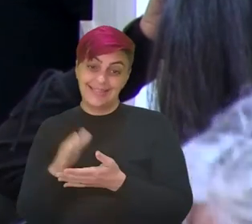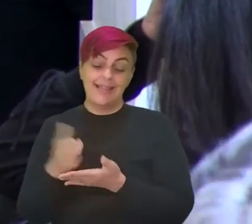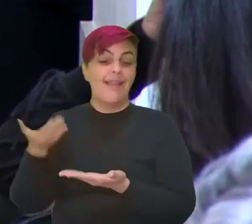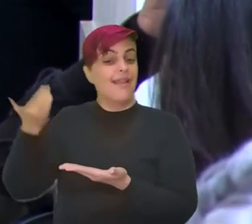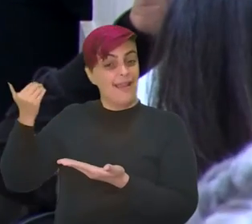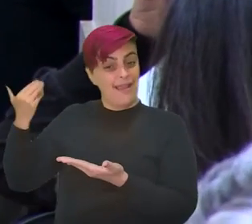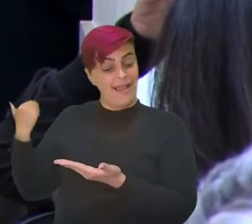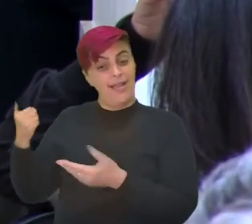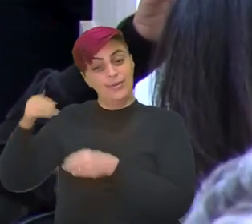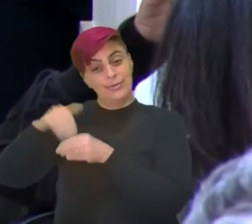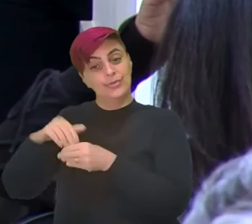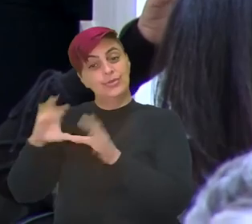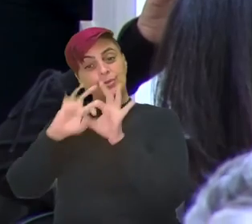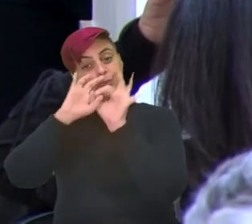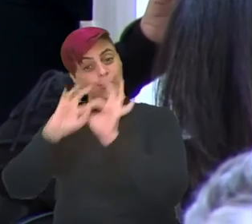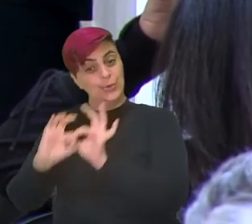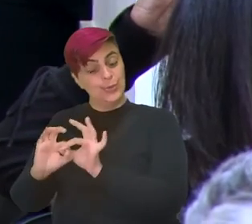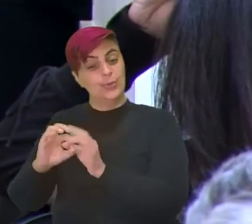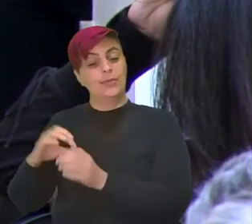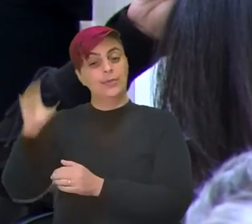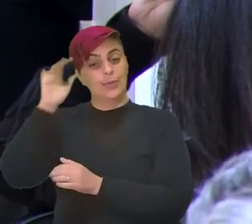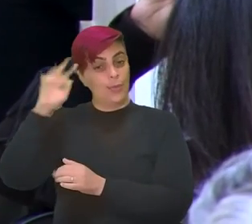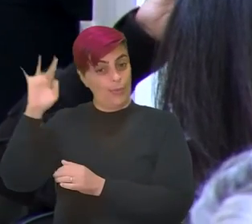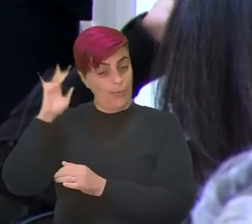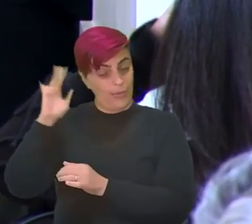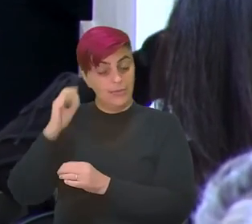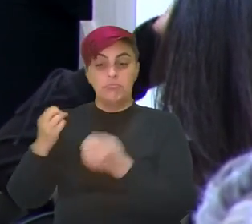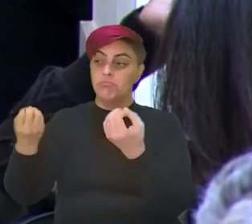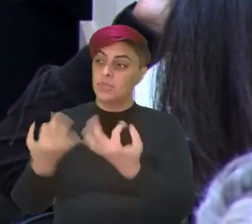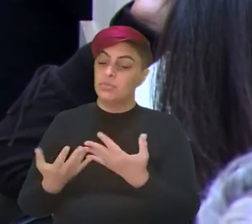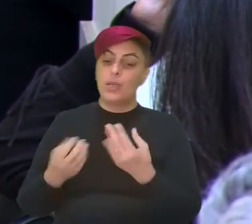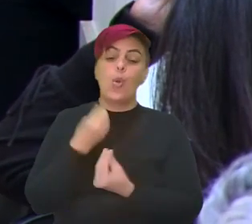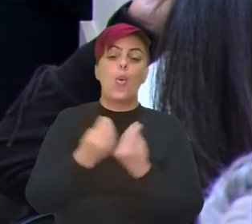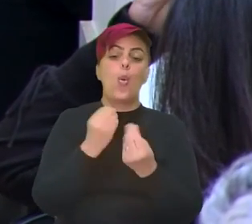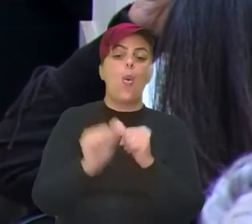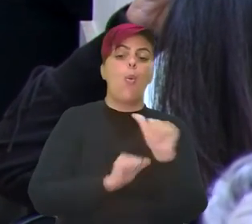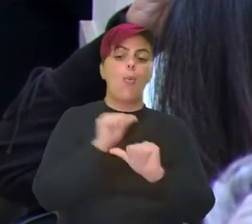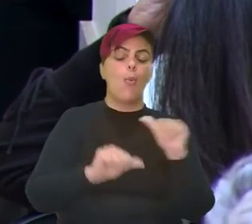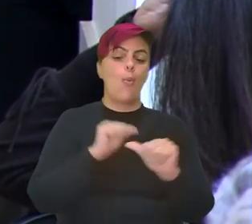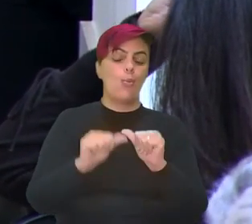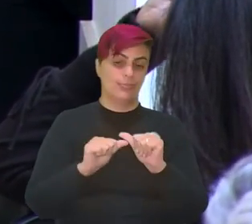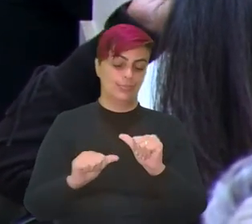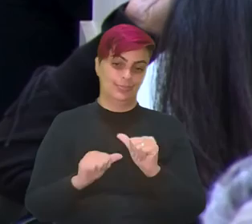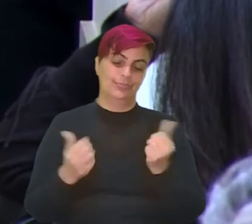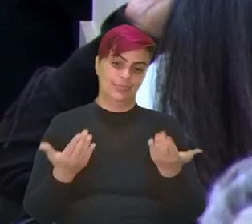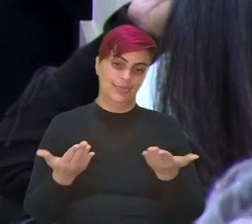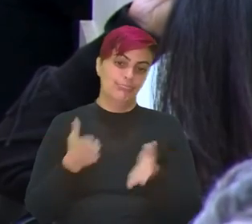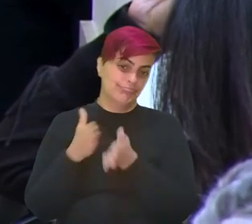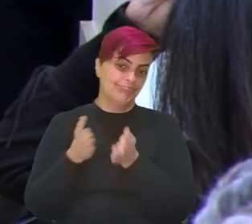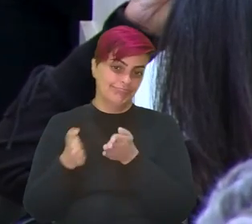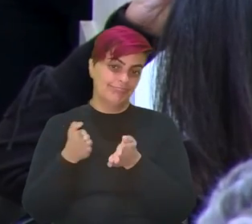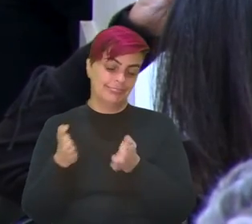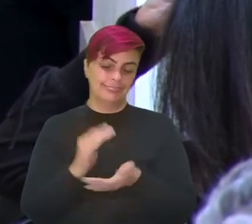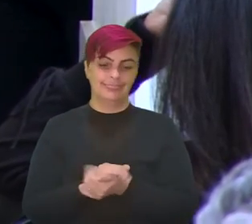desse momento, que eu acredito que sim. E, enfim, contar um pouquinho como é que foi essa virada etnográfica, né?